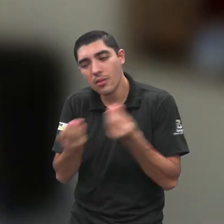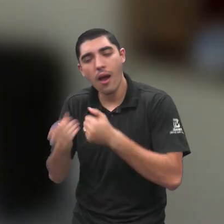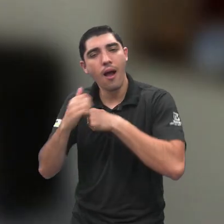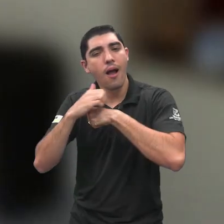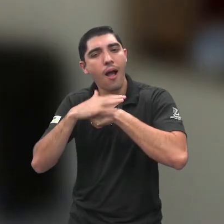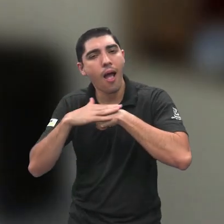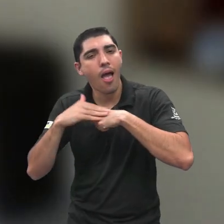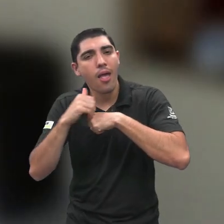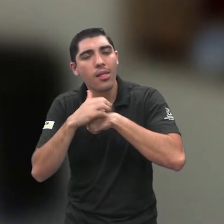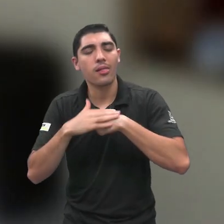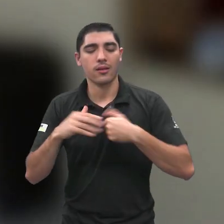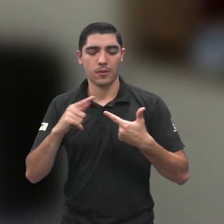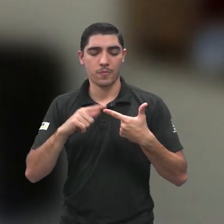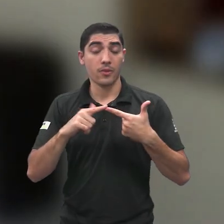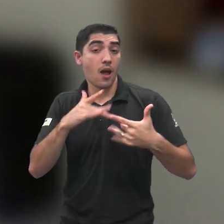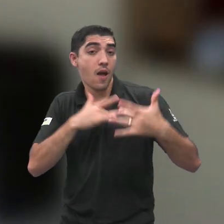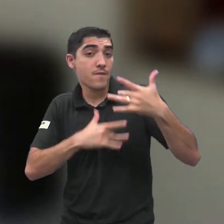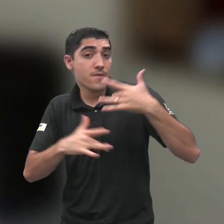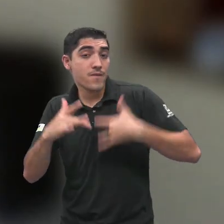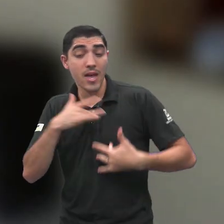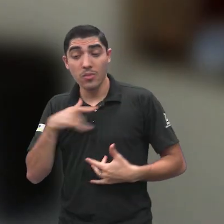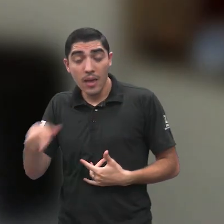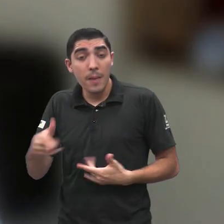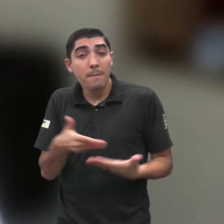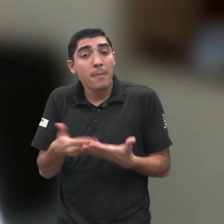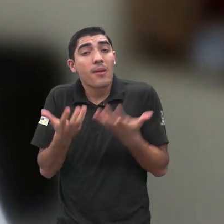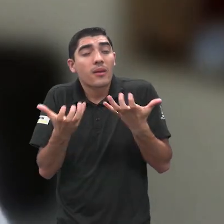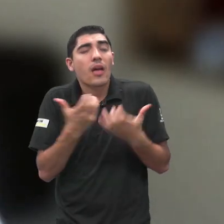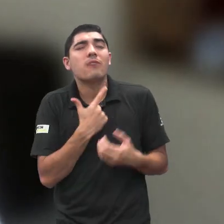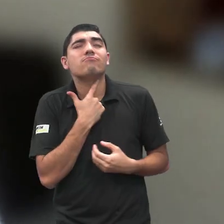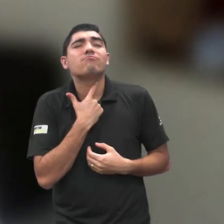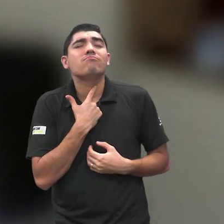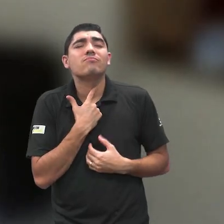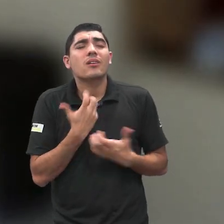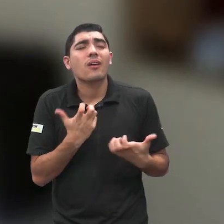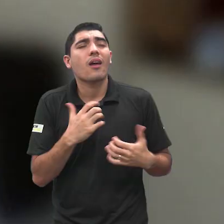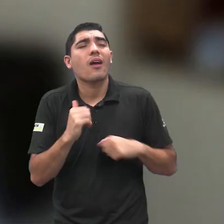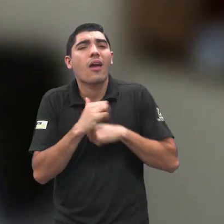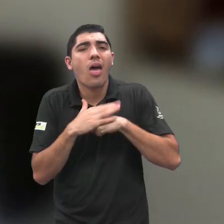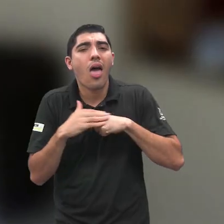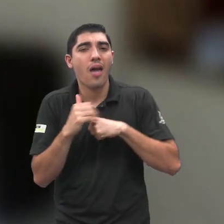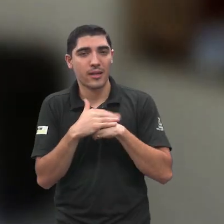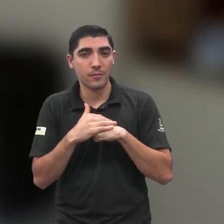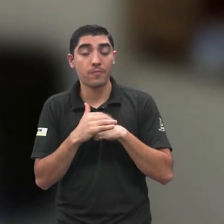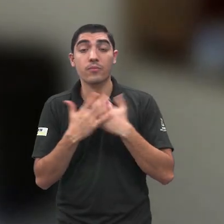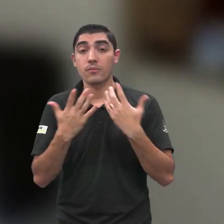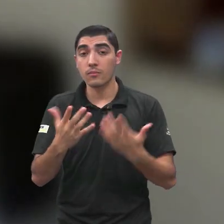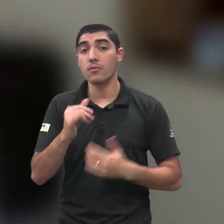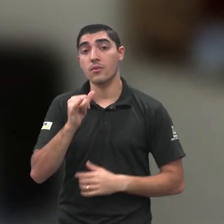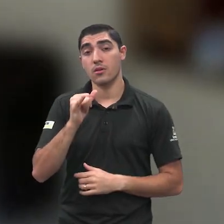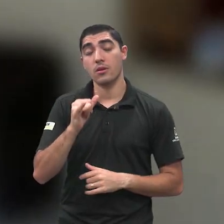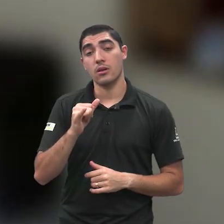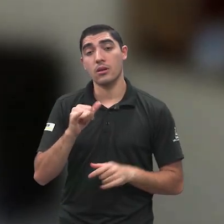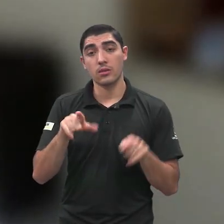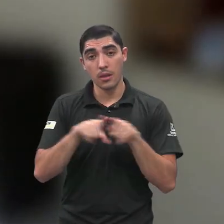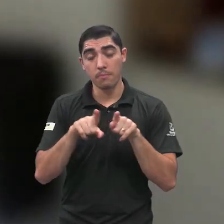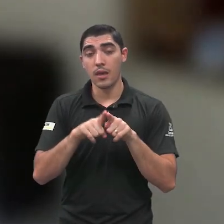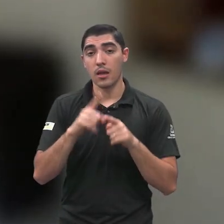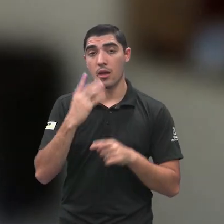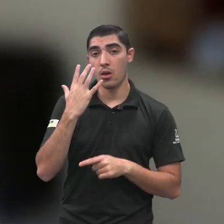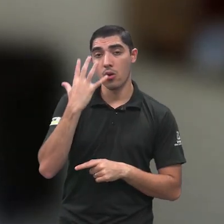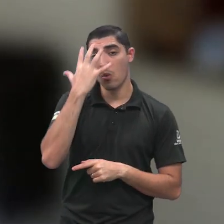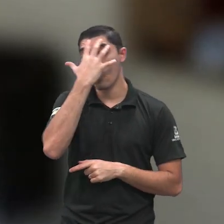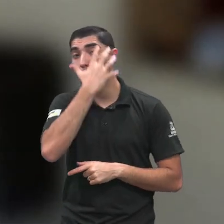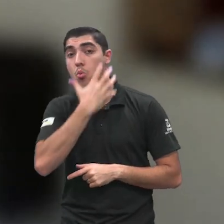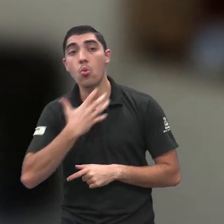afeto é a primeira coisa que o bebê busca, né? O rosto, o